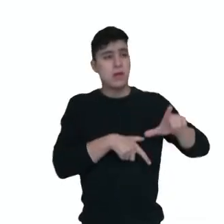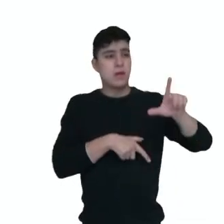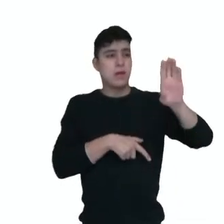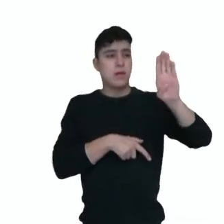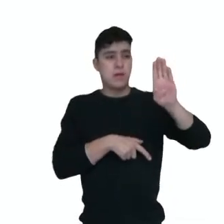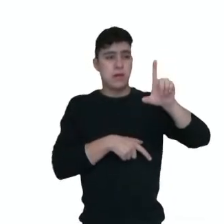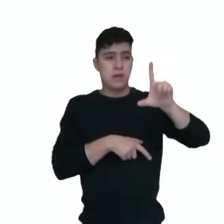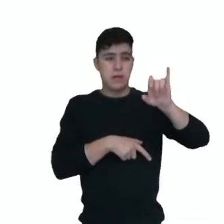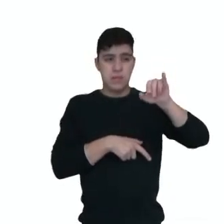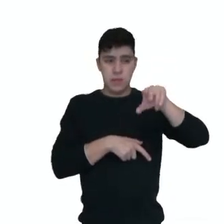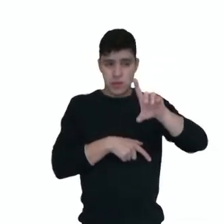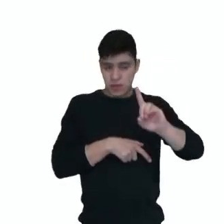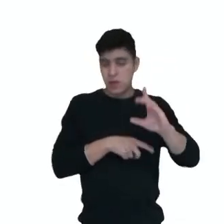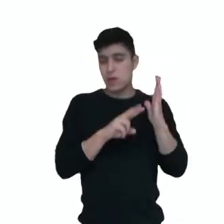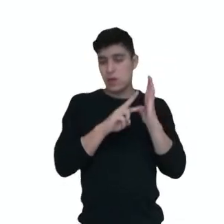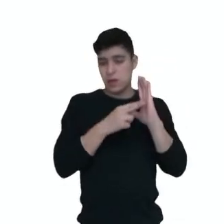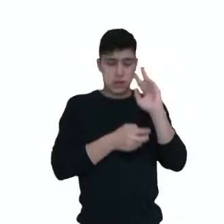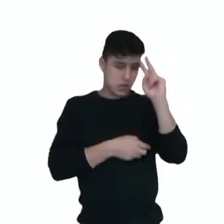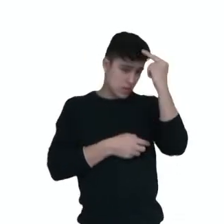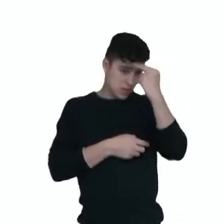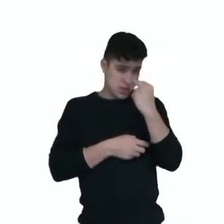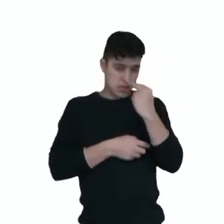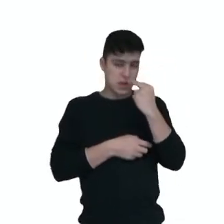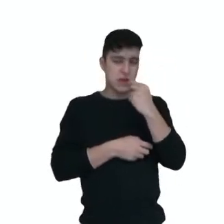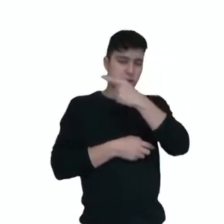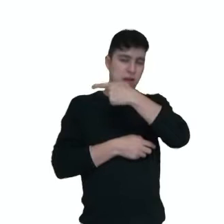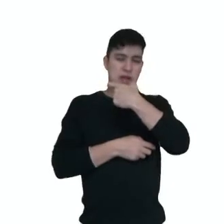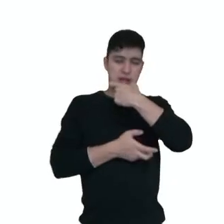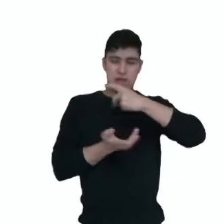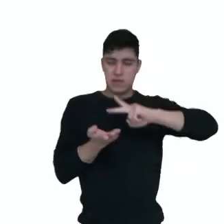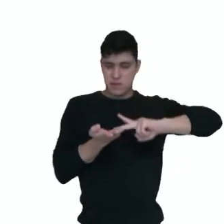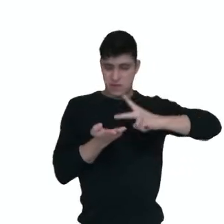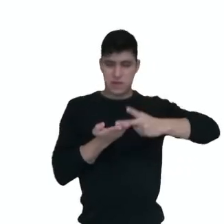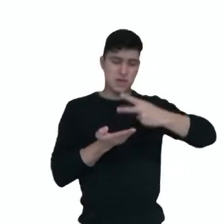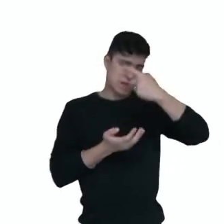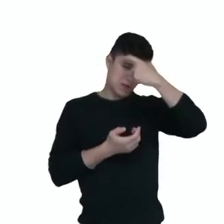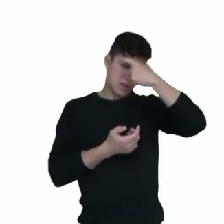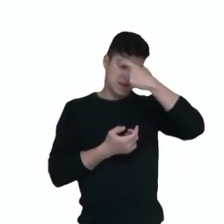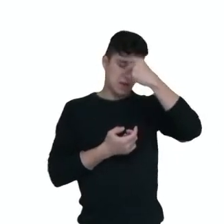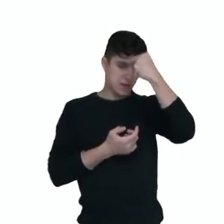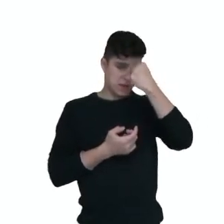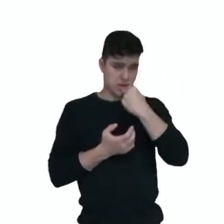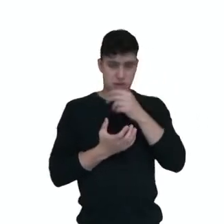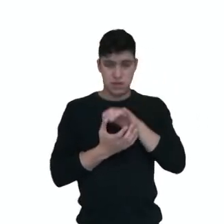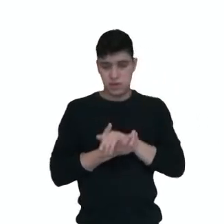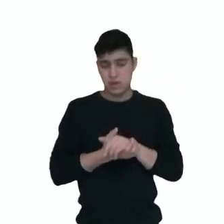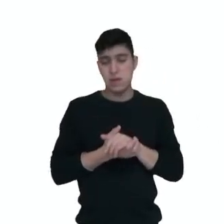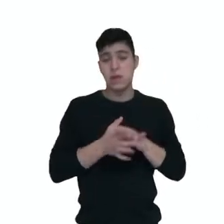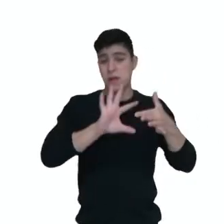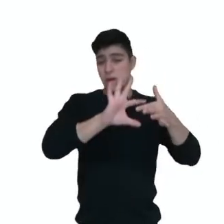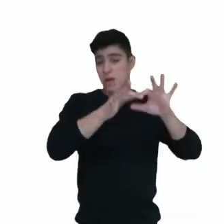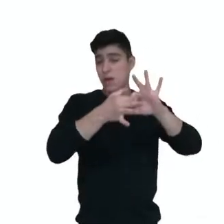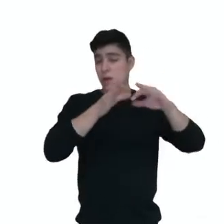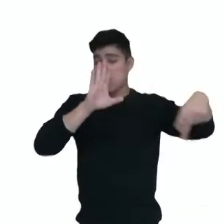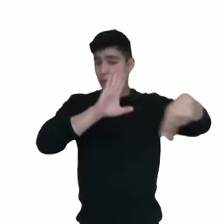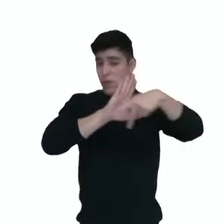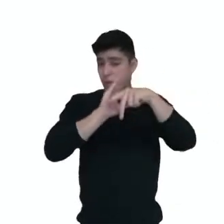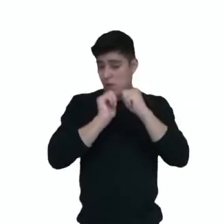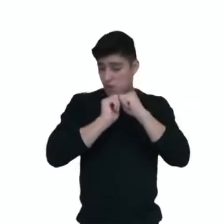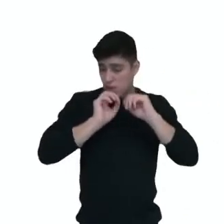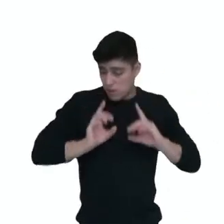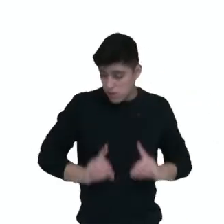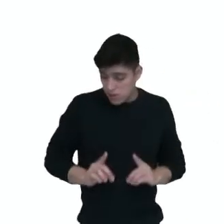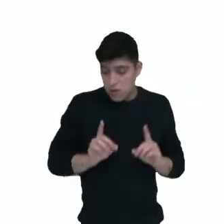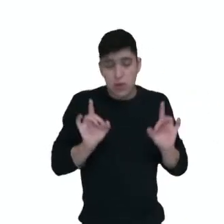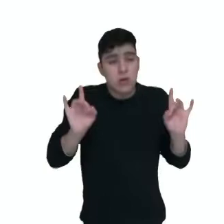B, blind, que é cego em inglês. Nos Jogos Paralímpicos, porém,